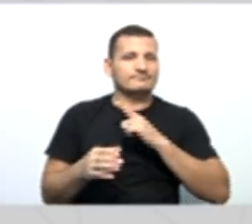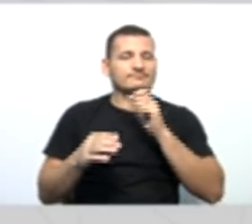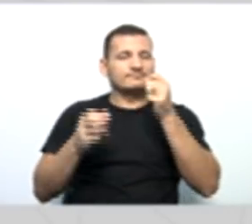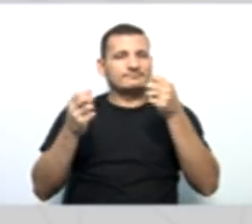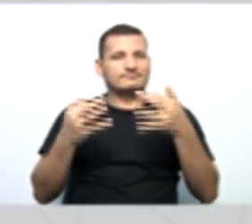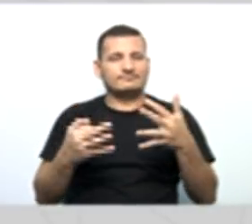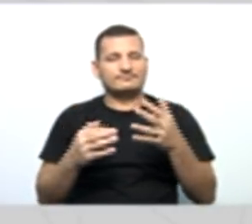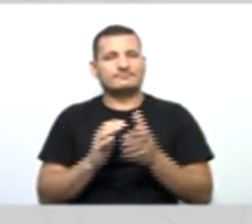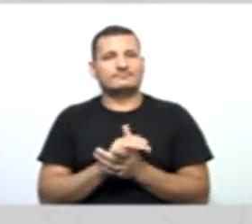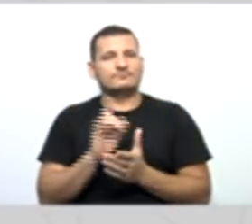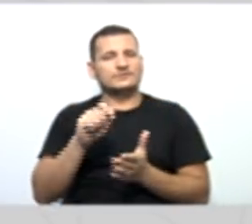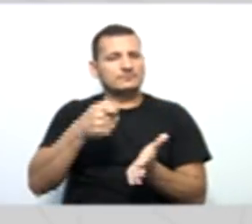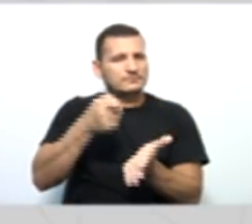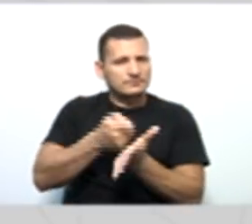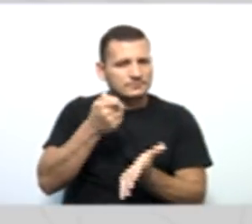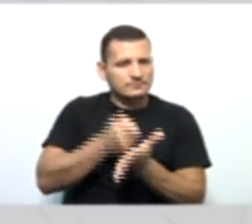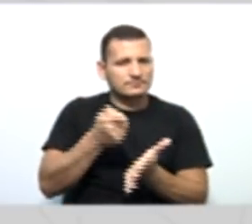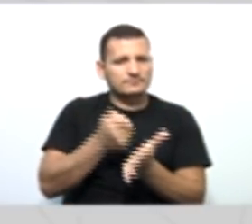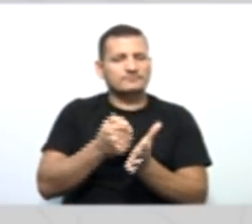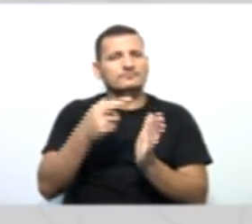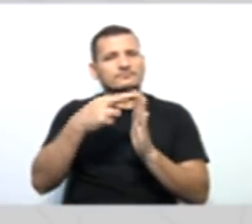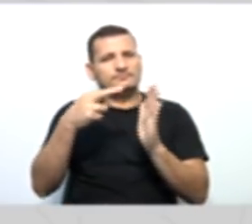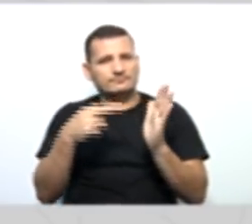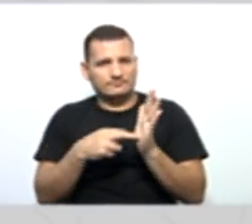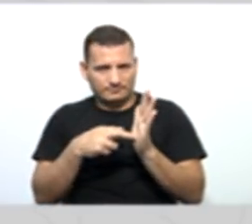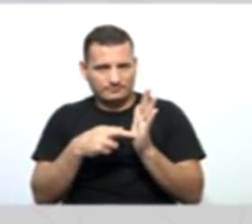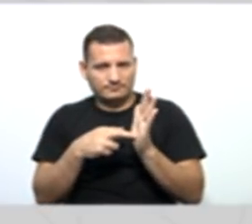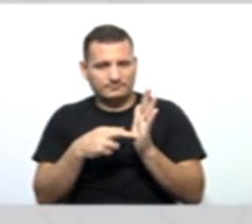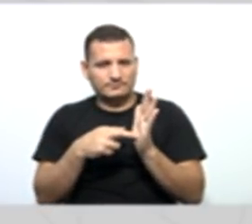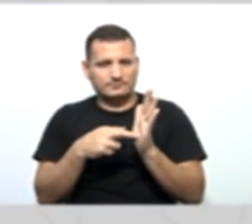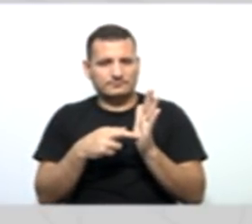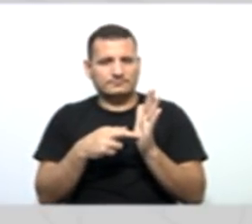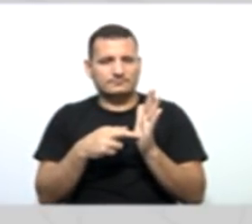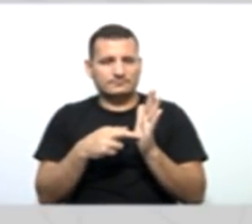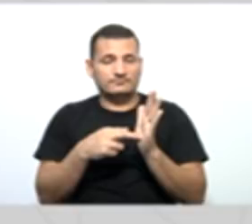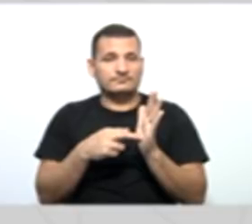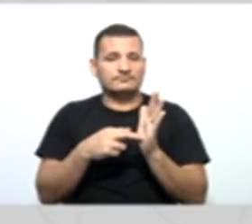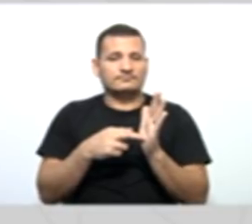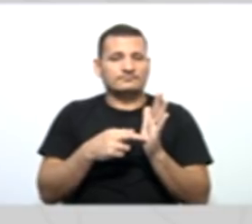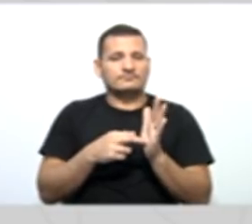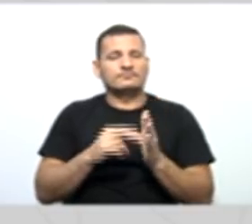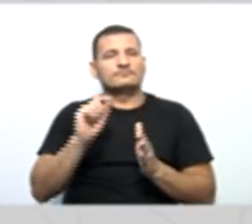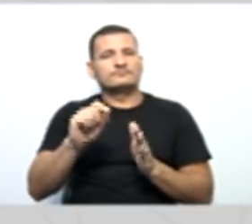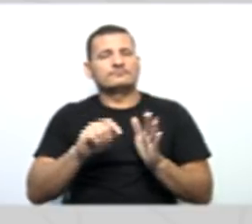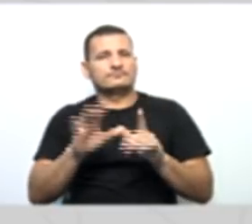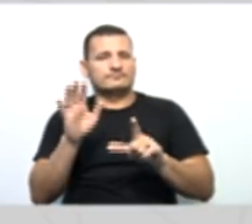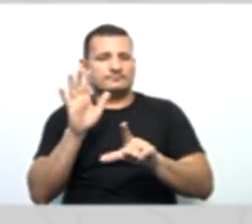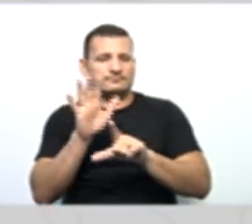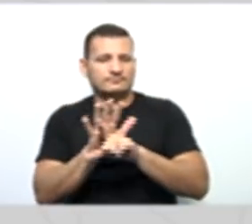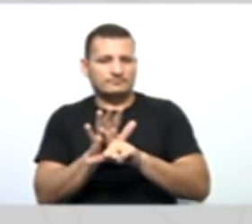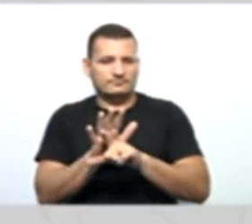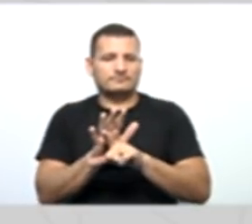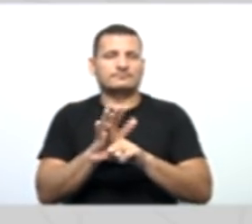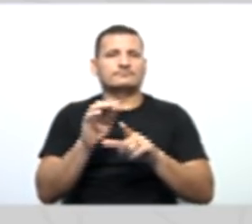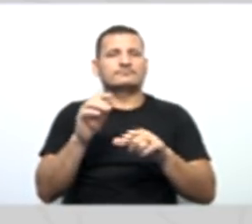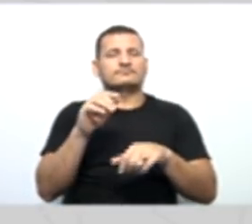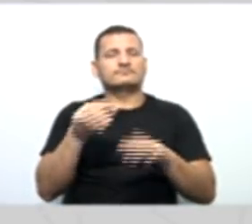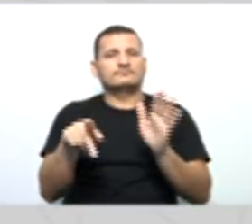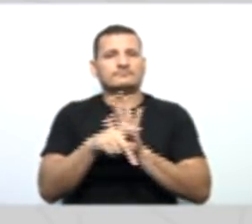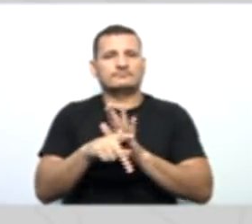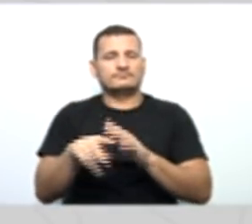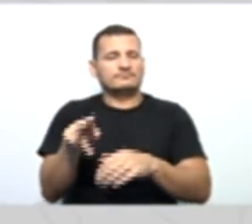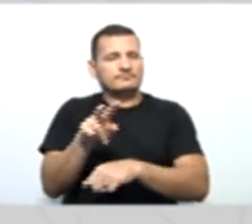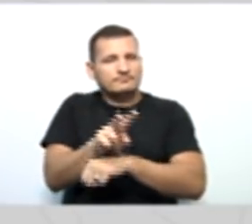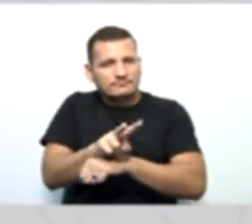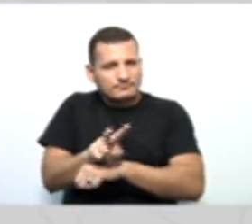e fazer cumprir. Cumprir e fazer cumprir as disposições legais e regulamentares